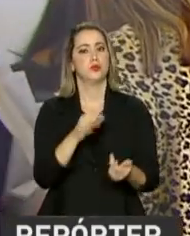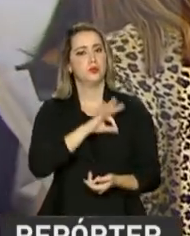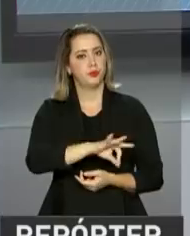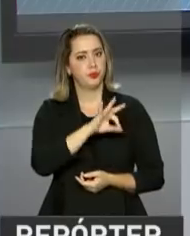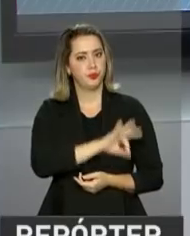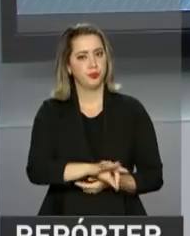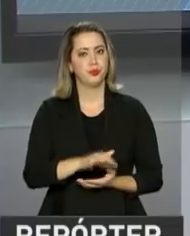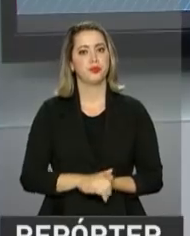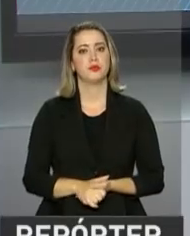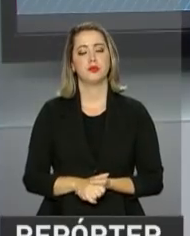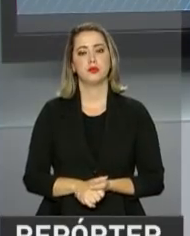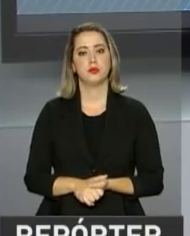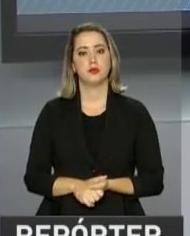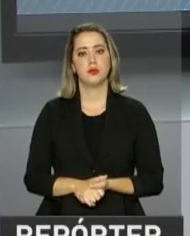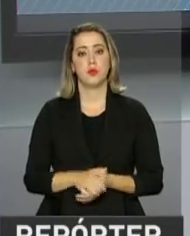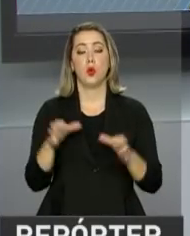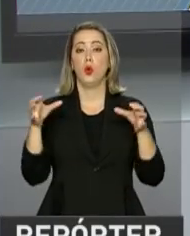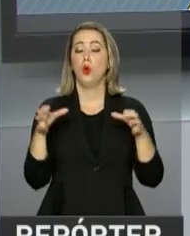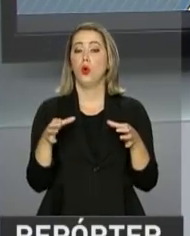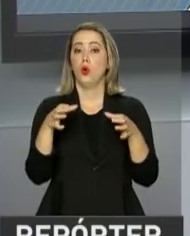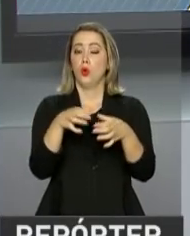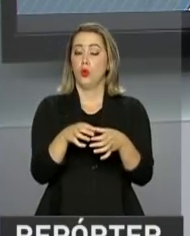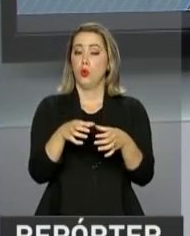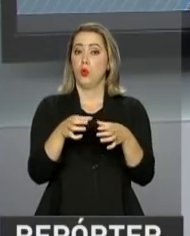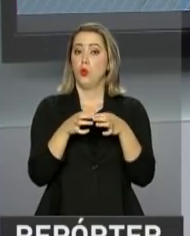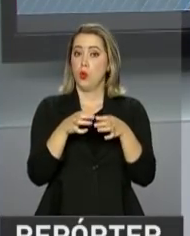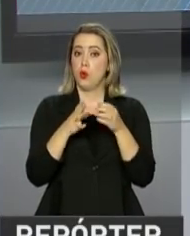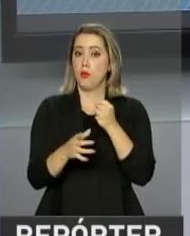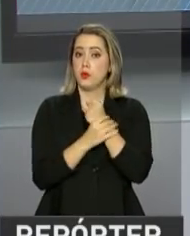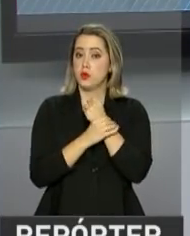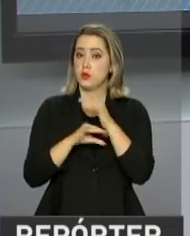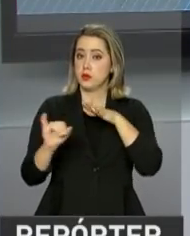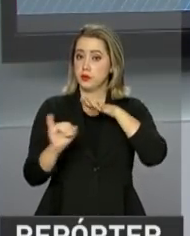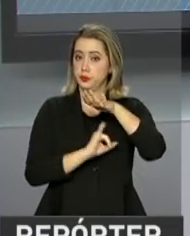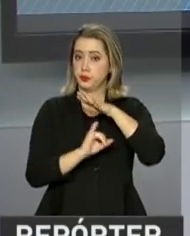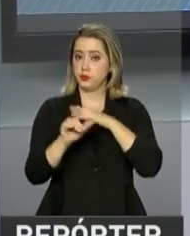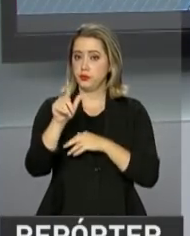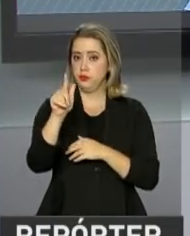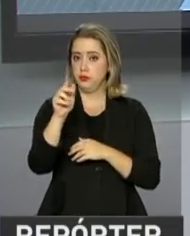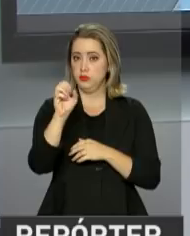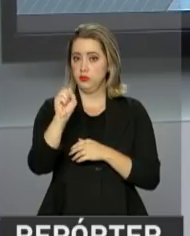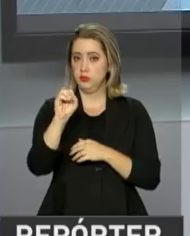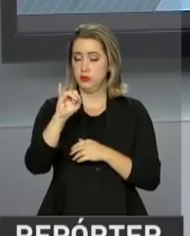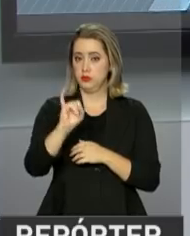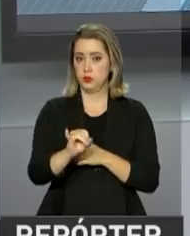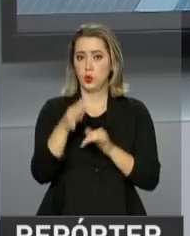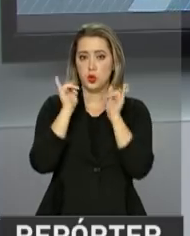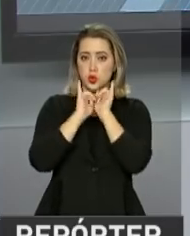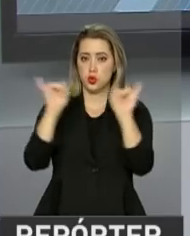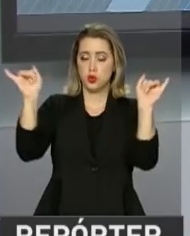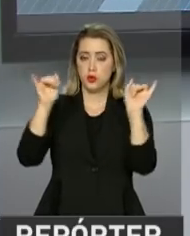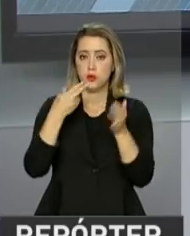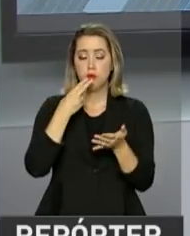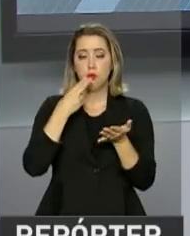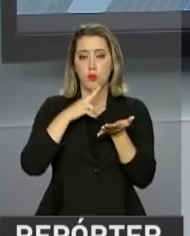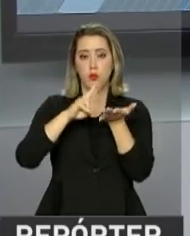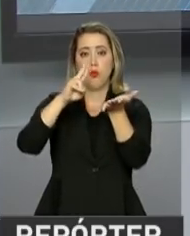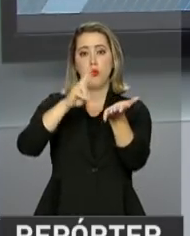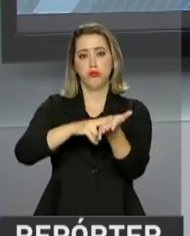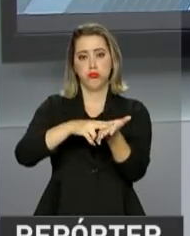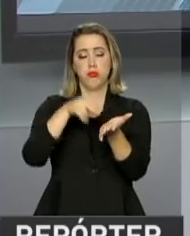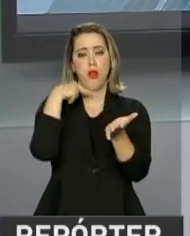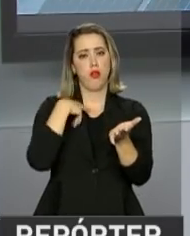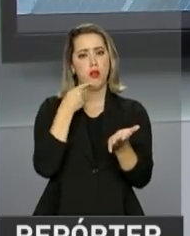importa. E o Gabinete de Segurança Institucional, GSI, divulgou agora há pouco uma nota em que comenta